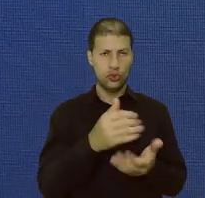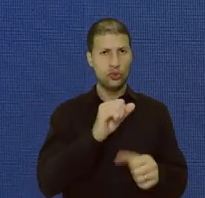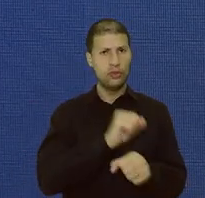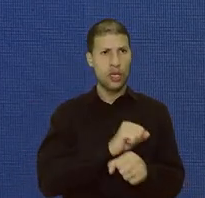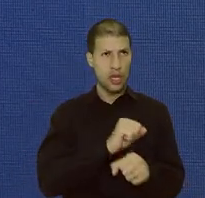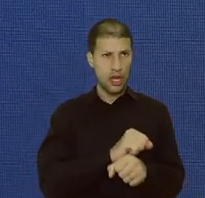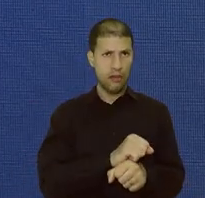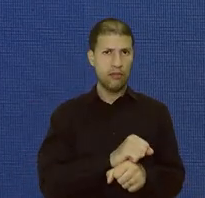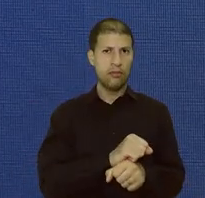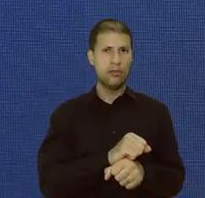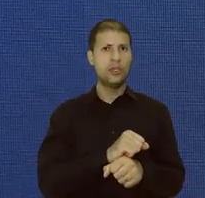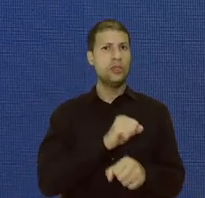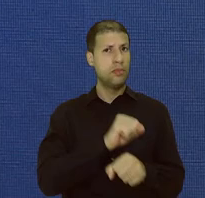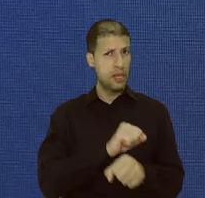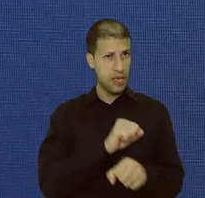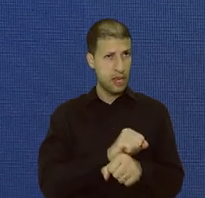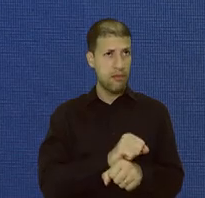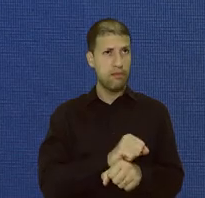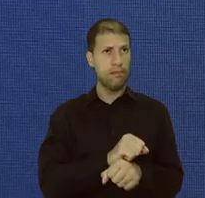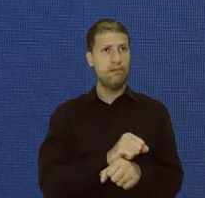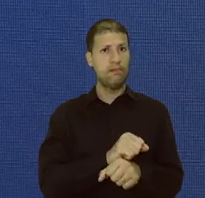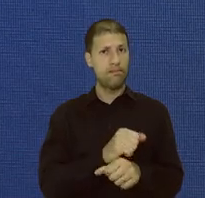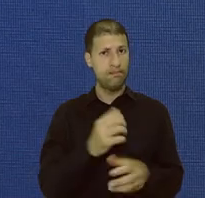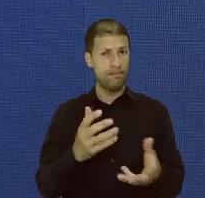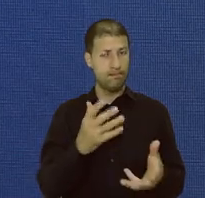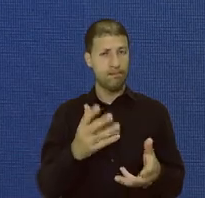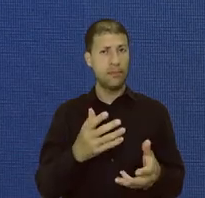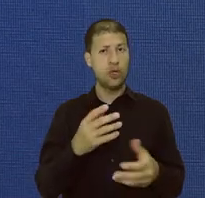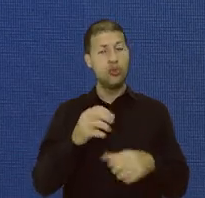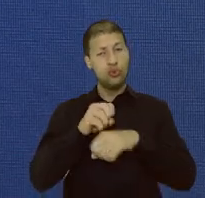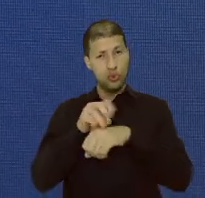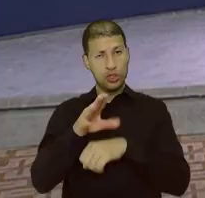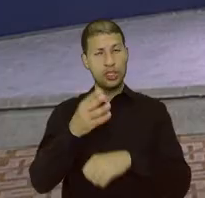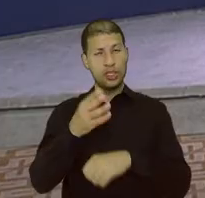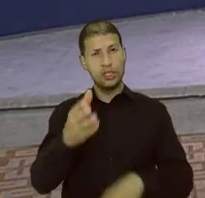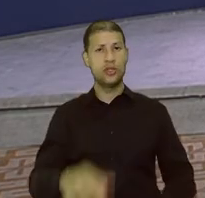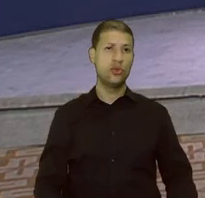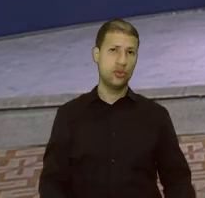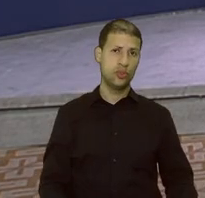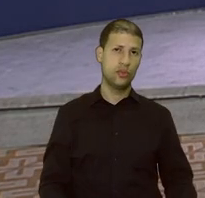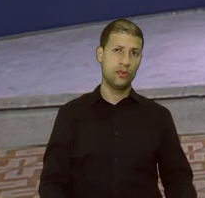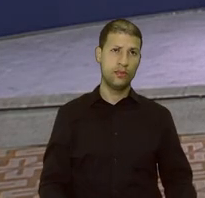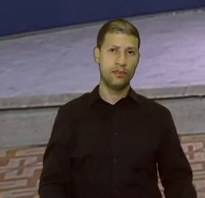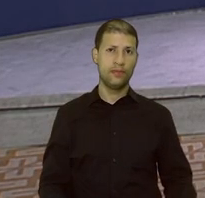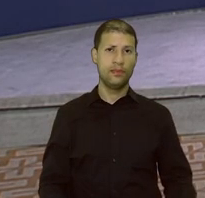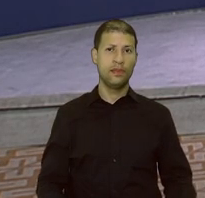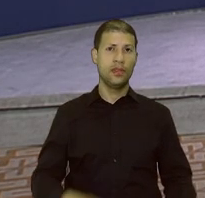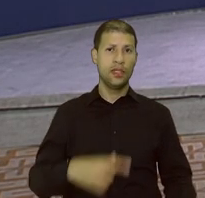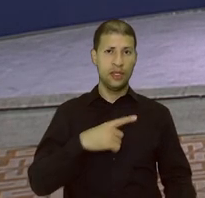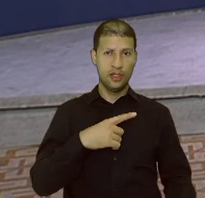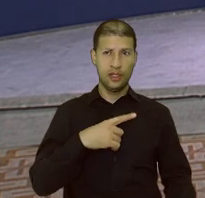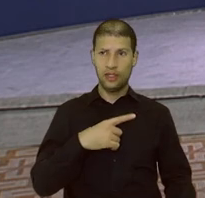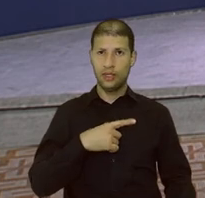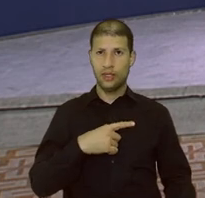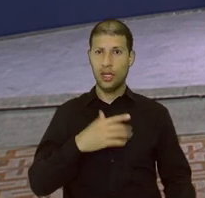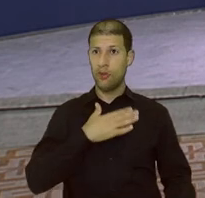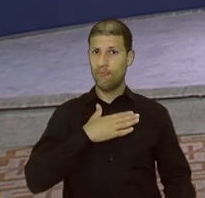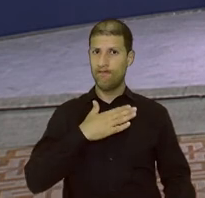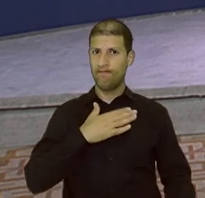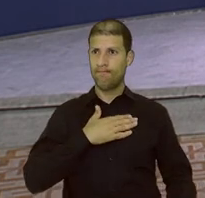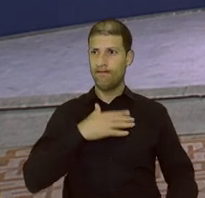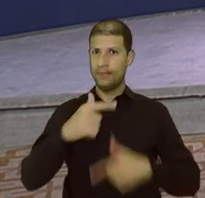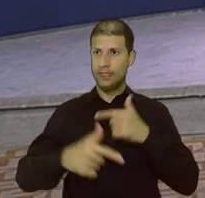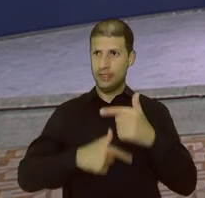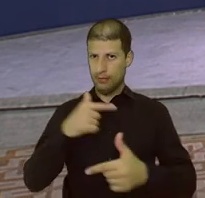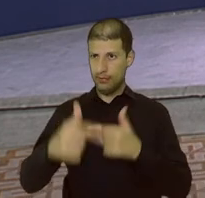é um é um eu sugeriria isso ou seja tenha um Worship você não sabe nunca sabe quando a guerra chega né